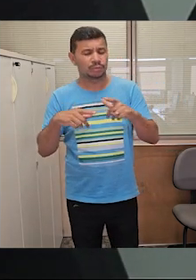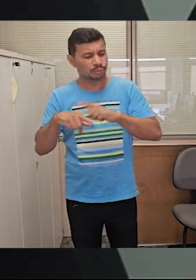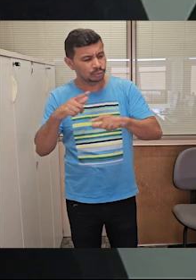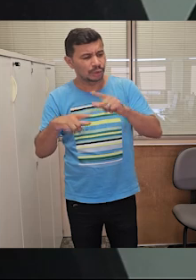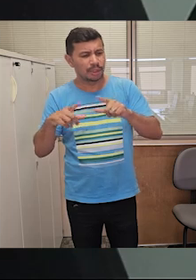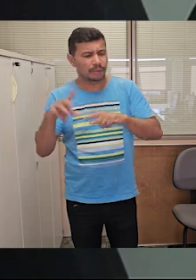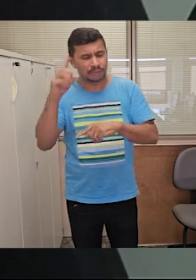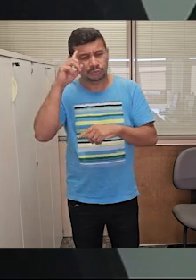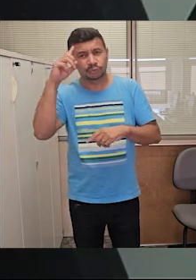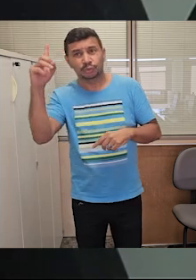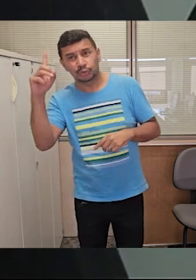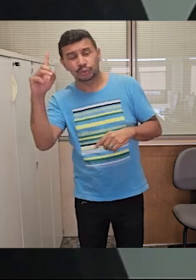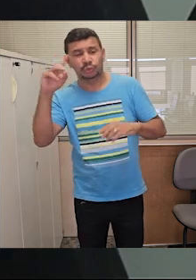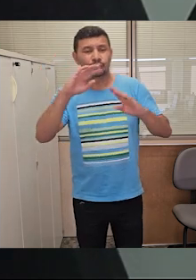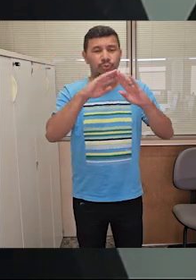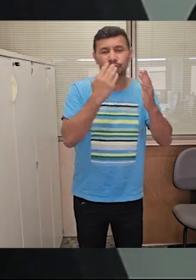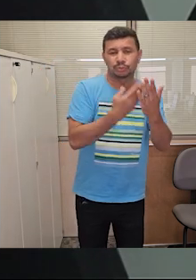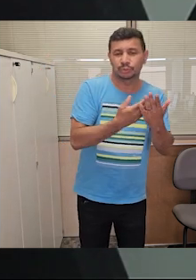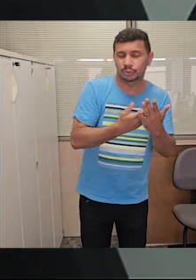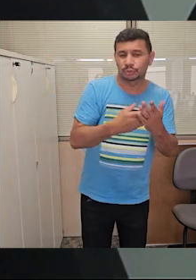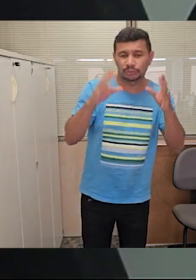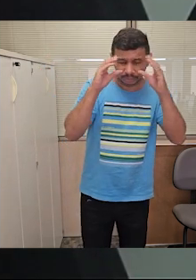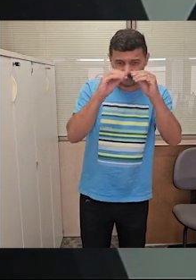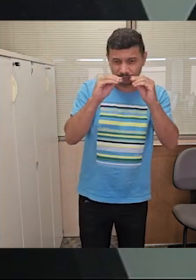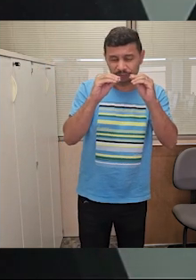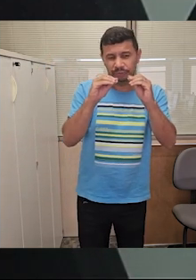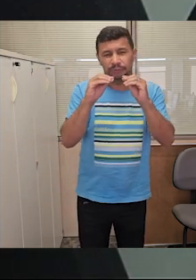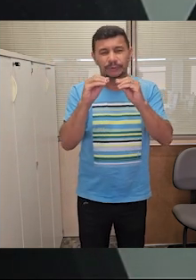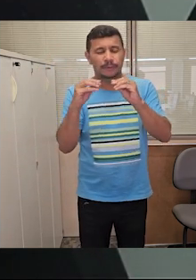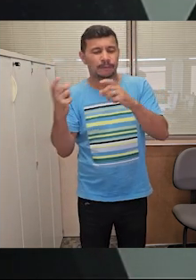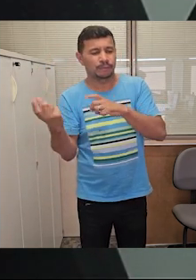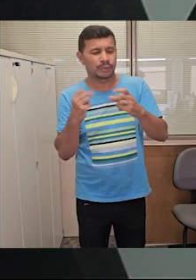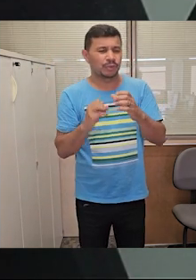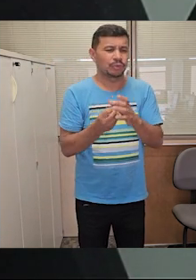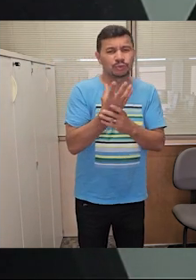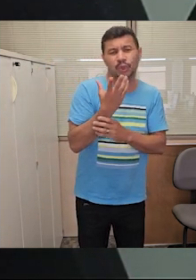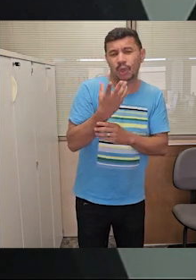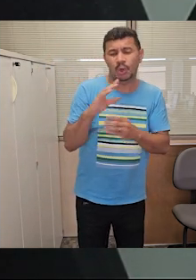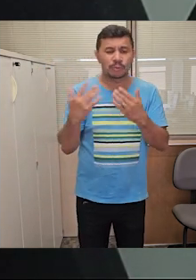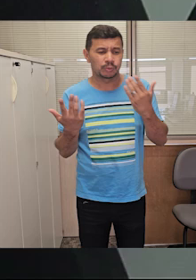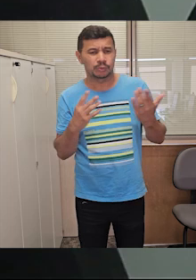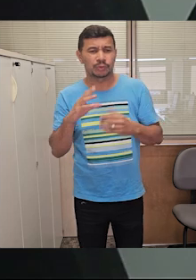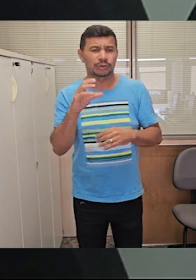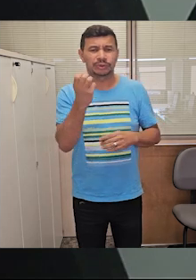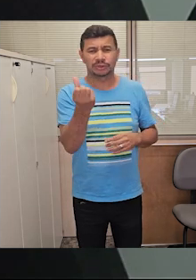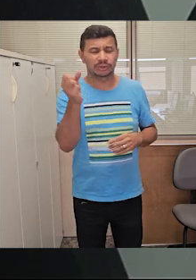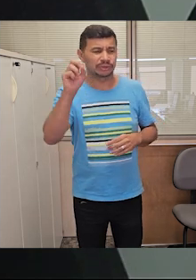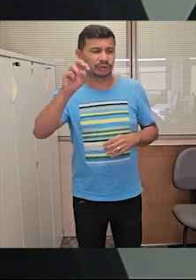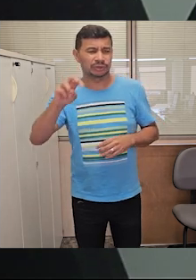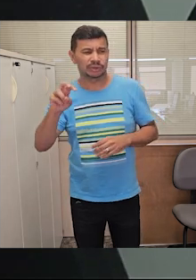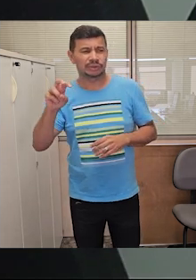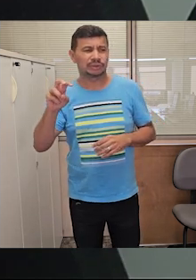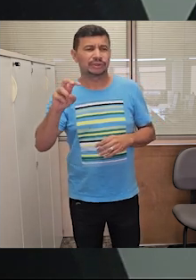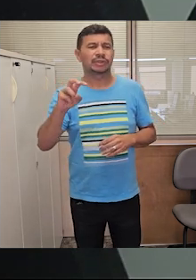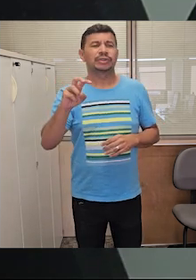noite. Então, eram operários estudantes. A gente criou o Círculo Estudantil Osasquense em